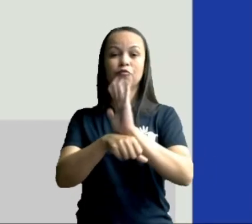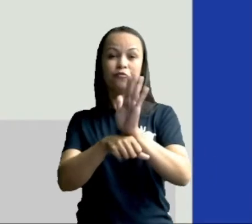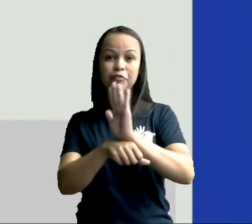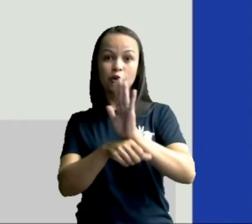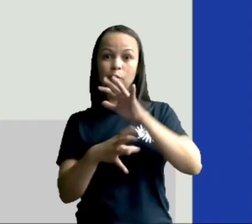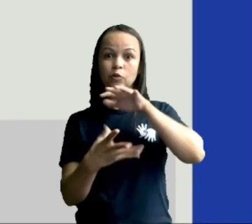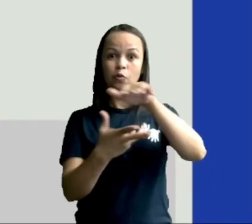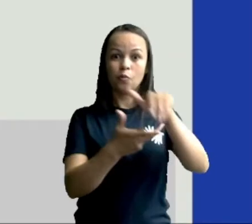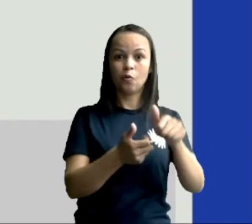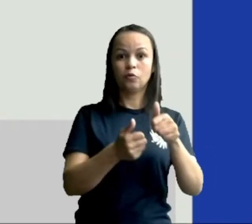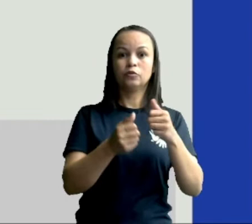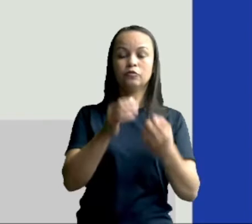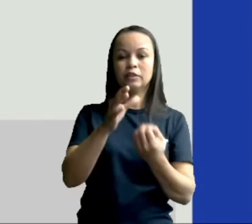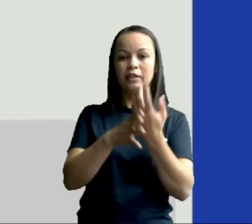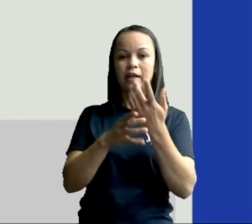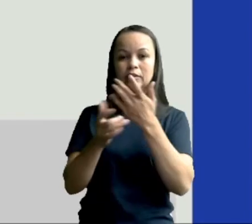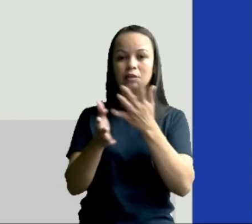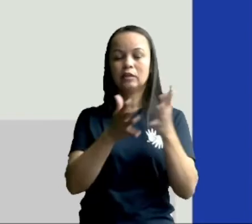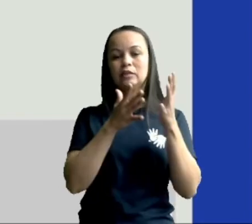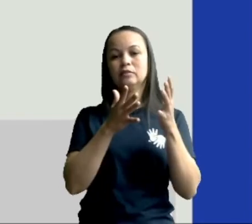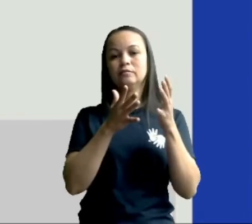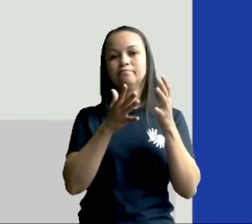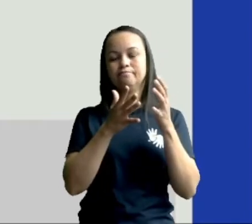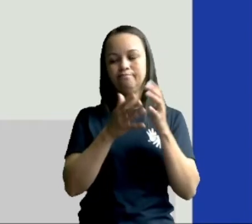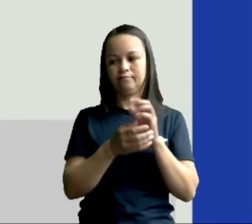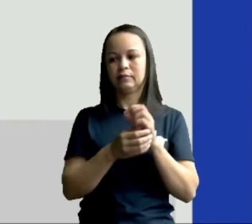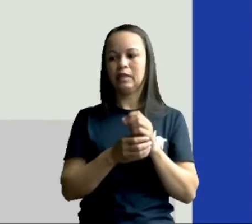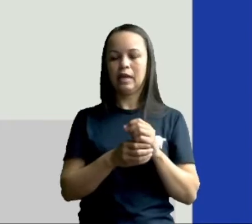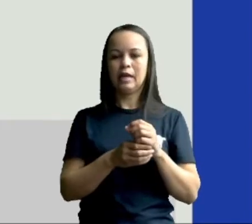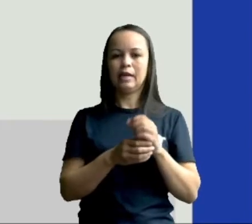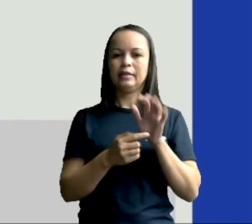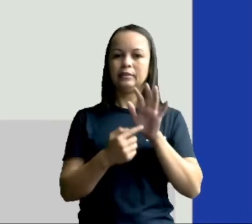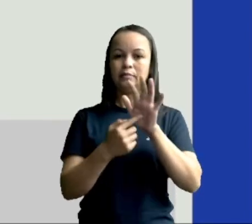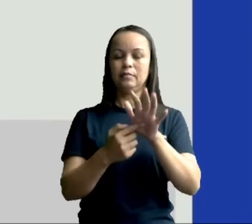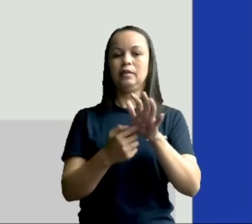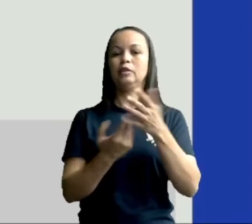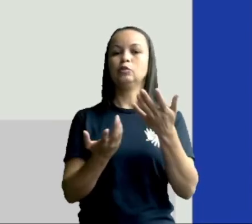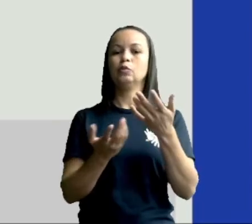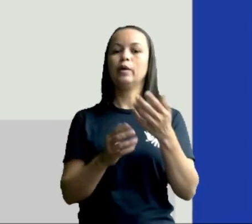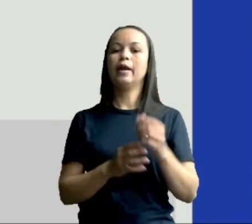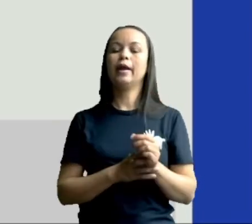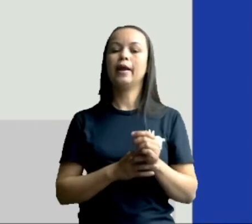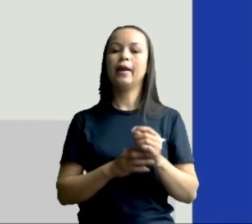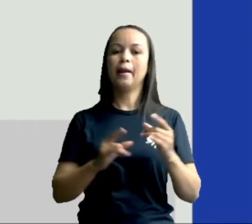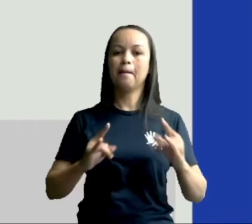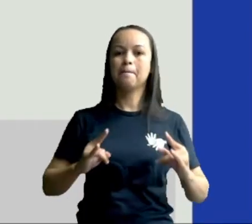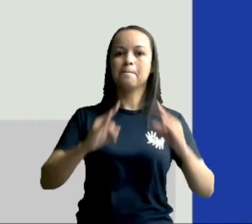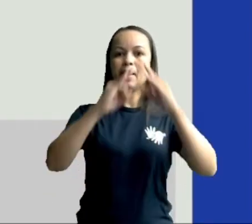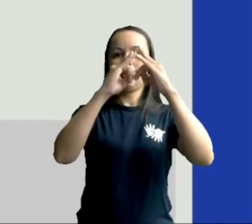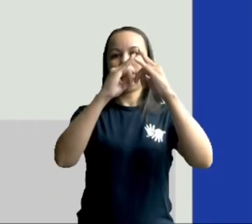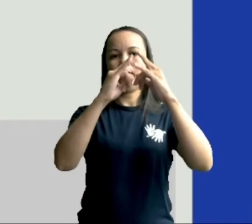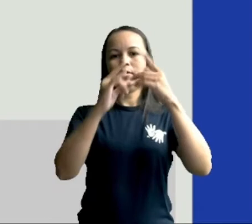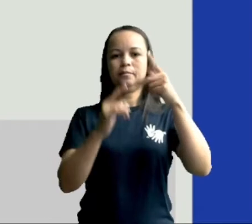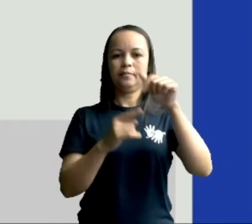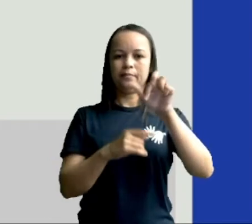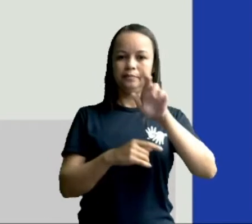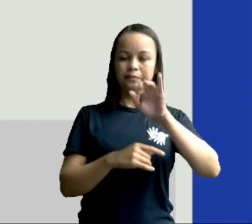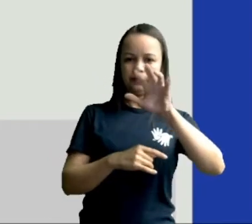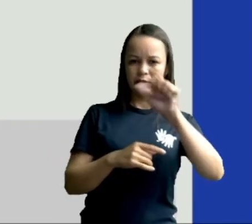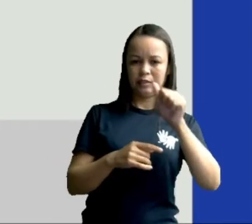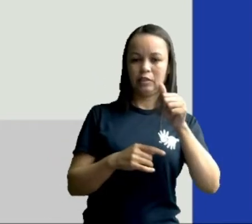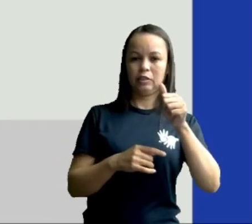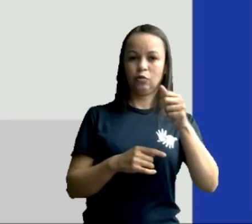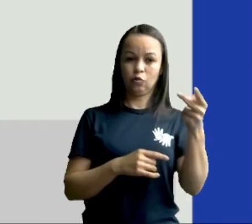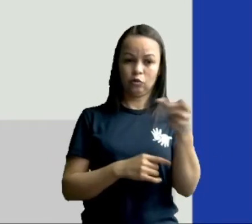foi a La Sorte, de Eugène Lumière, exibido em Paris. Depois desse feito, os irmãos,